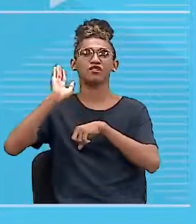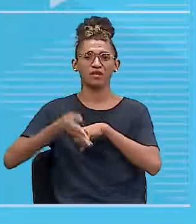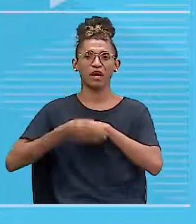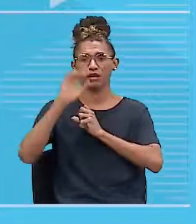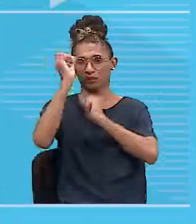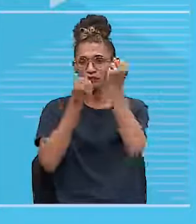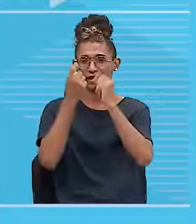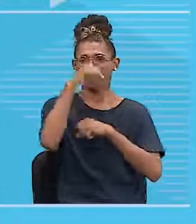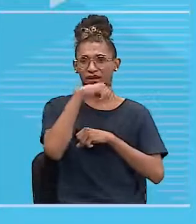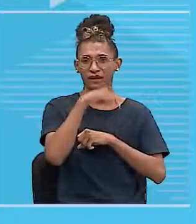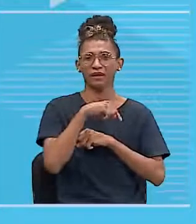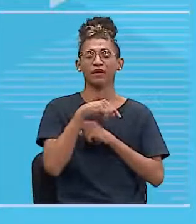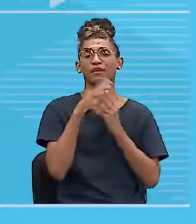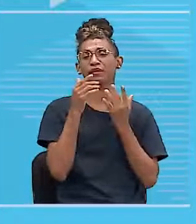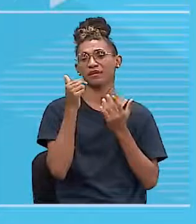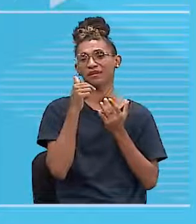cochilando